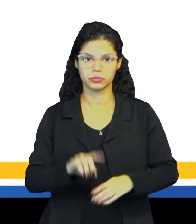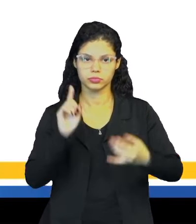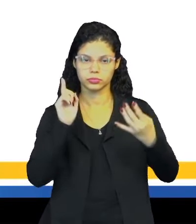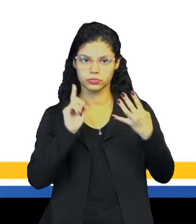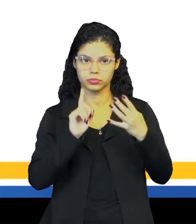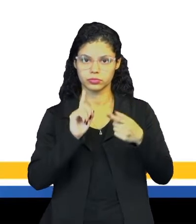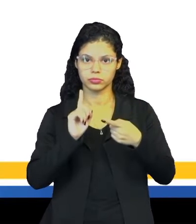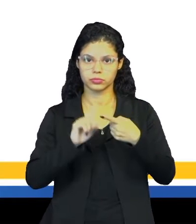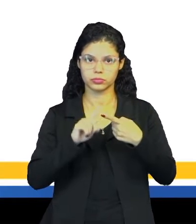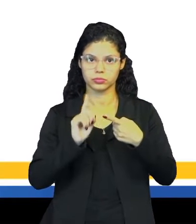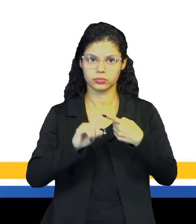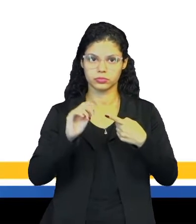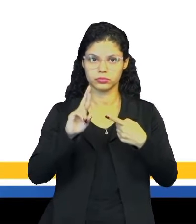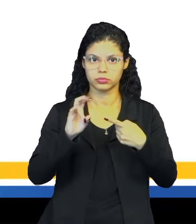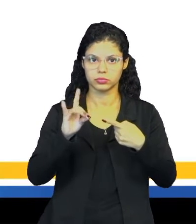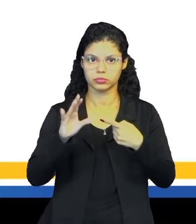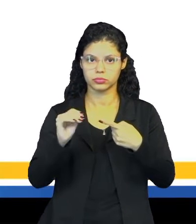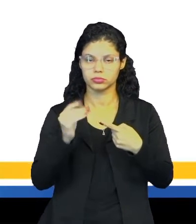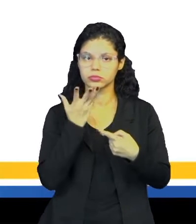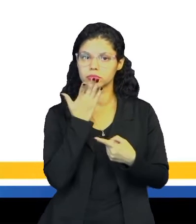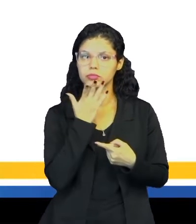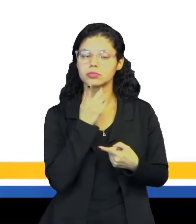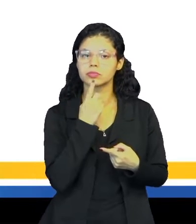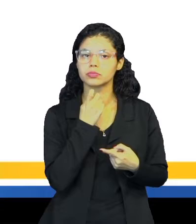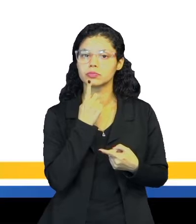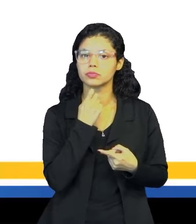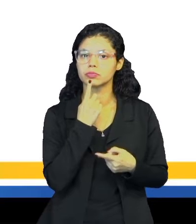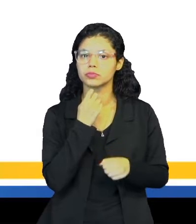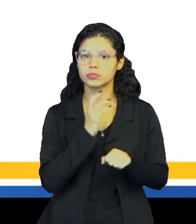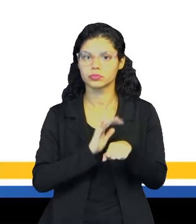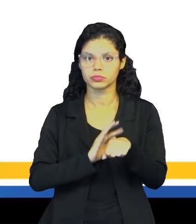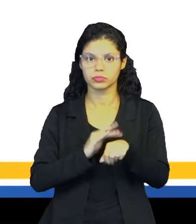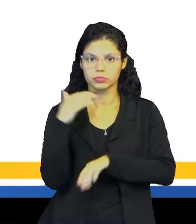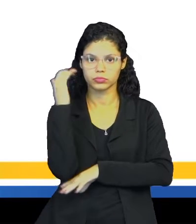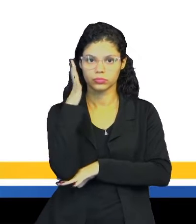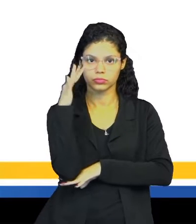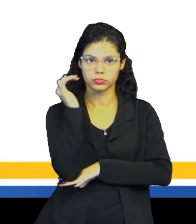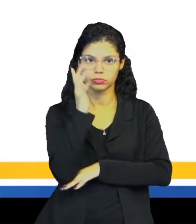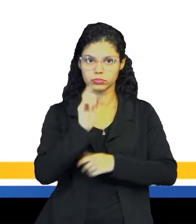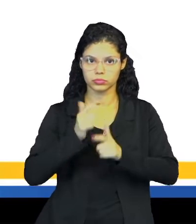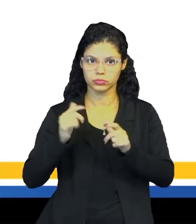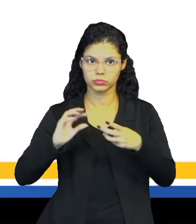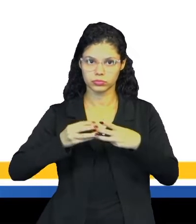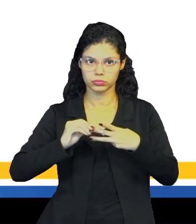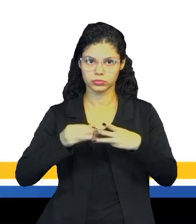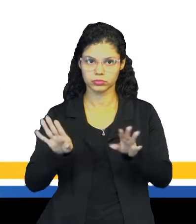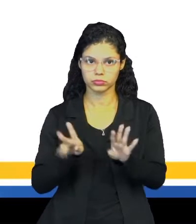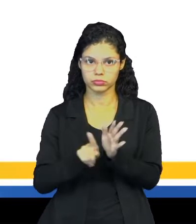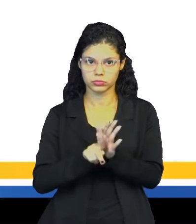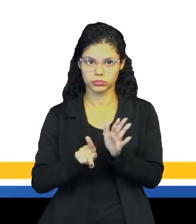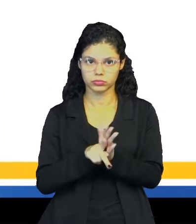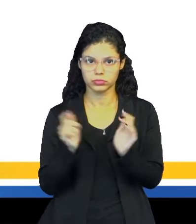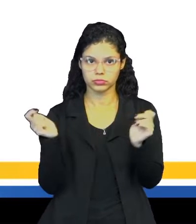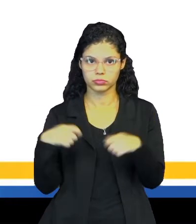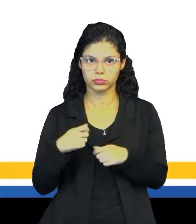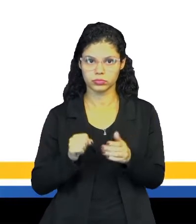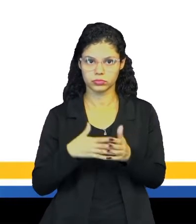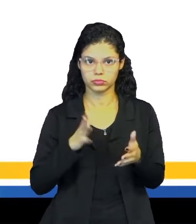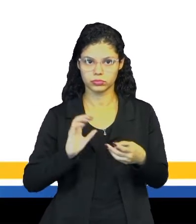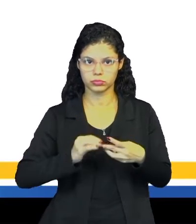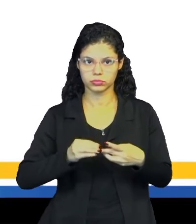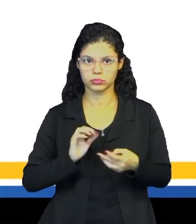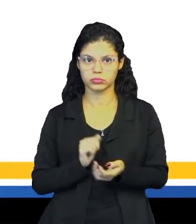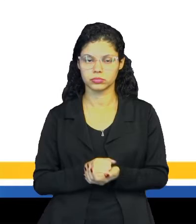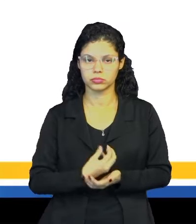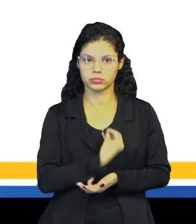Rodófitas são algas vermelhas devido à sua coloração, multicelulares, possuem muitas células e têm vidas fixas. Essas rodófitas aí